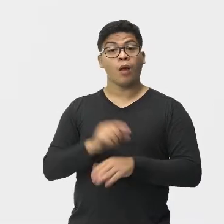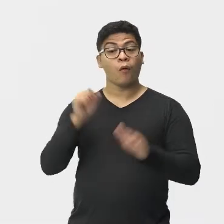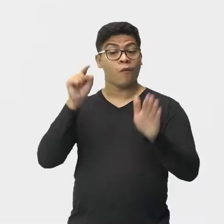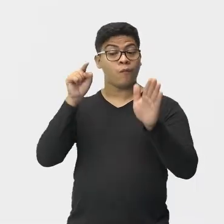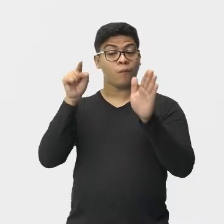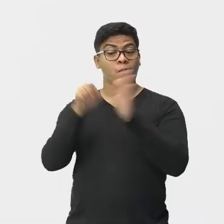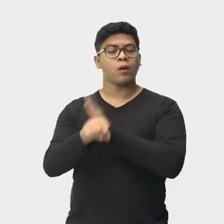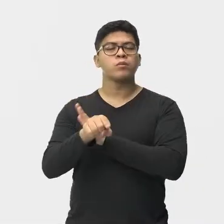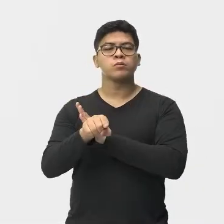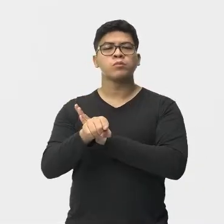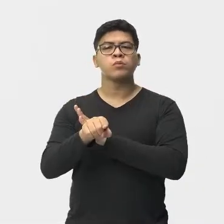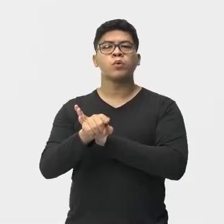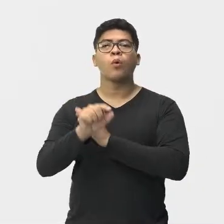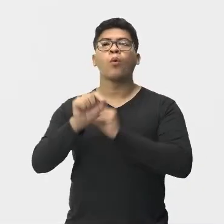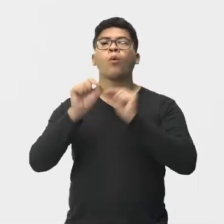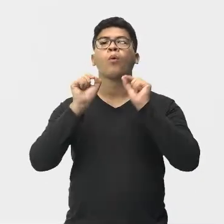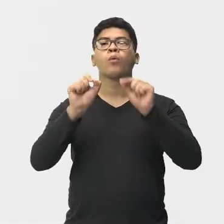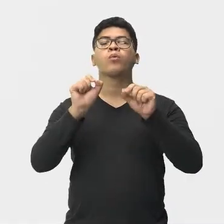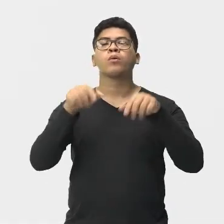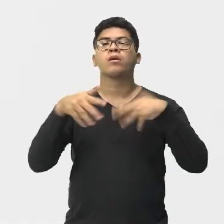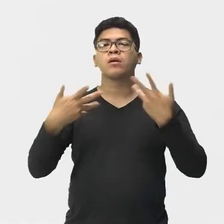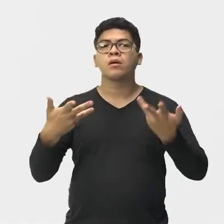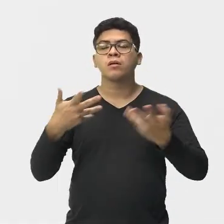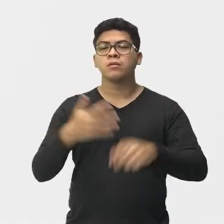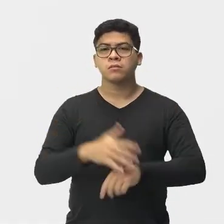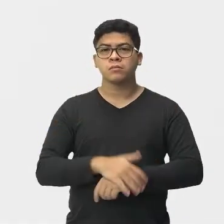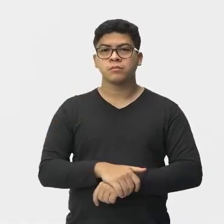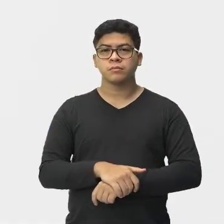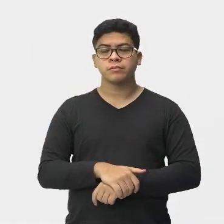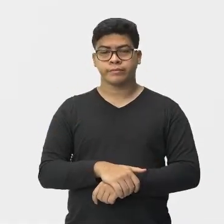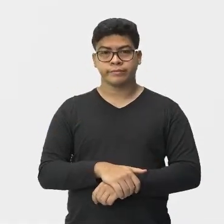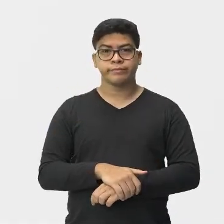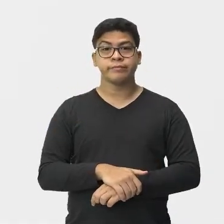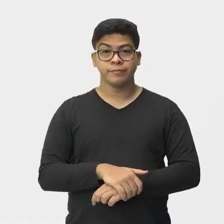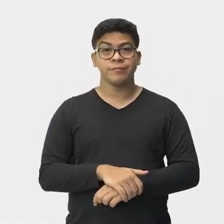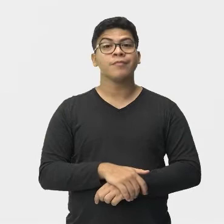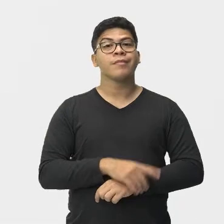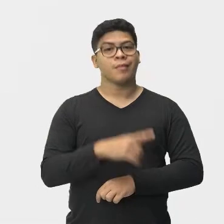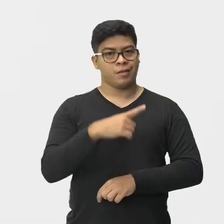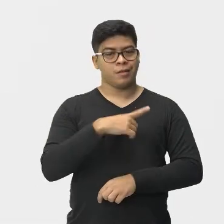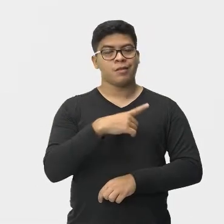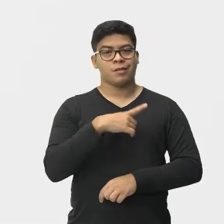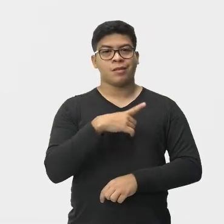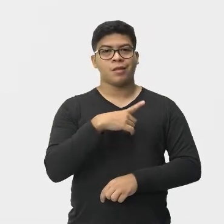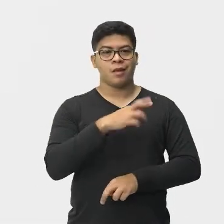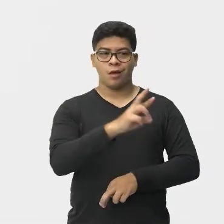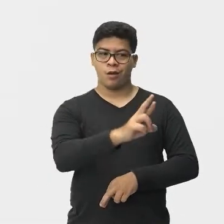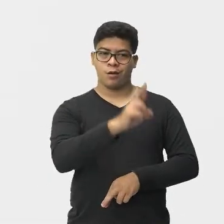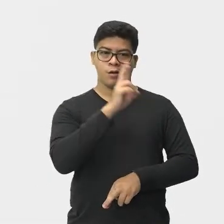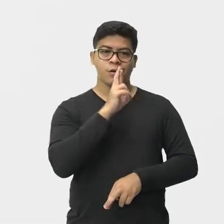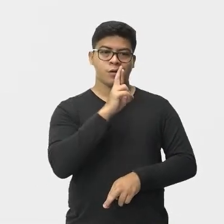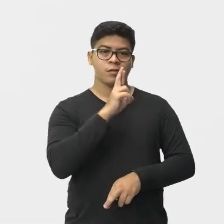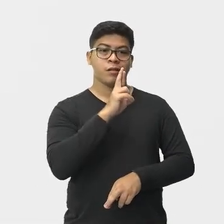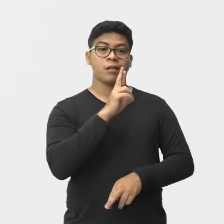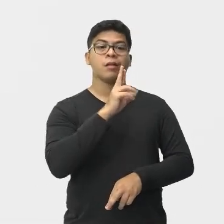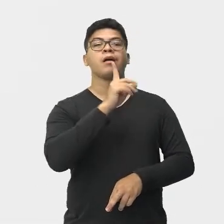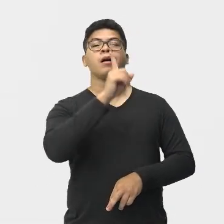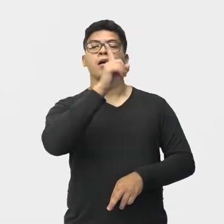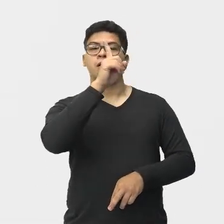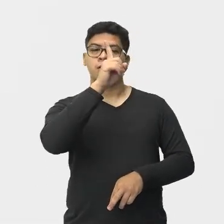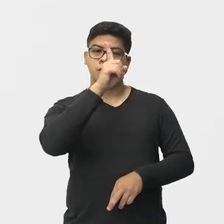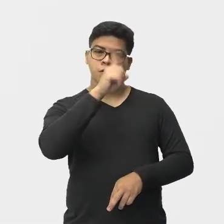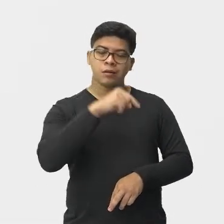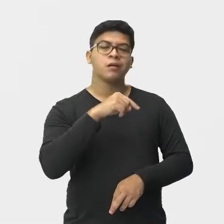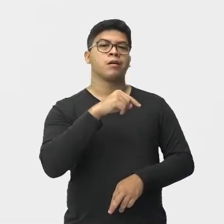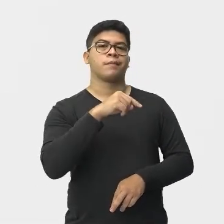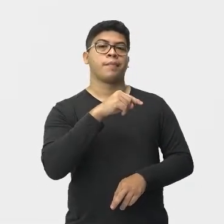pergunta, né? Que queremos nosotros? E aí tem a nossa respostinha. La creación de